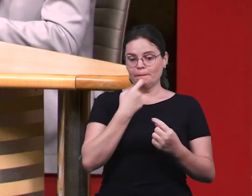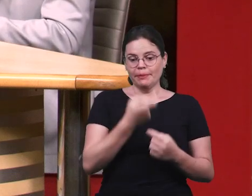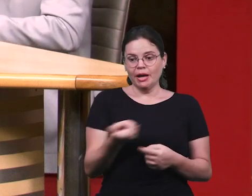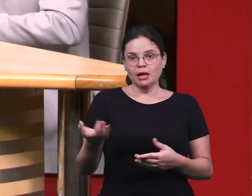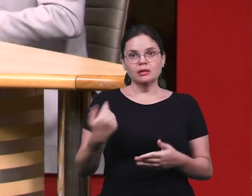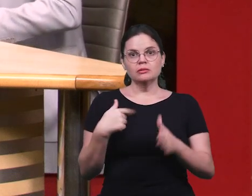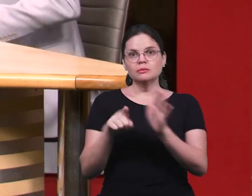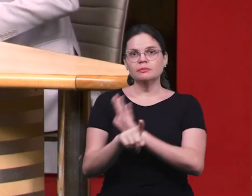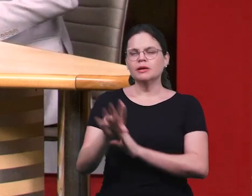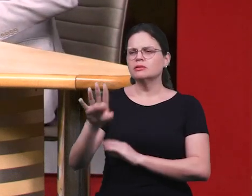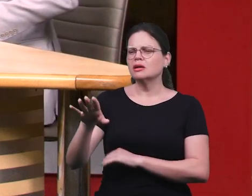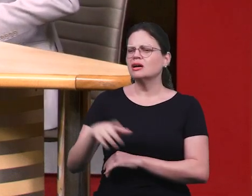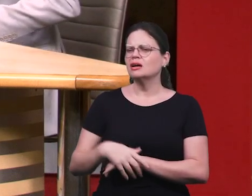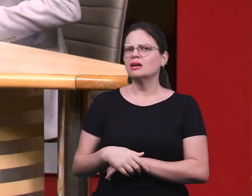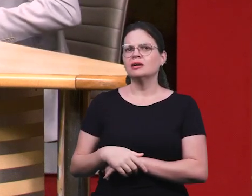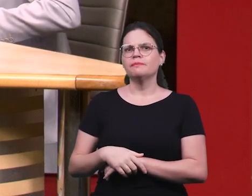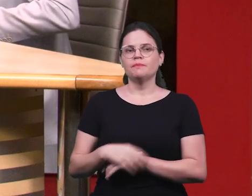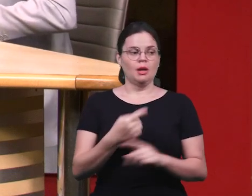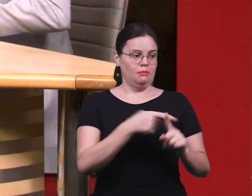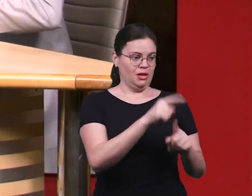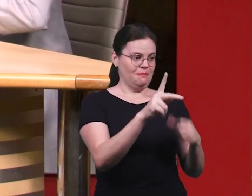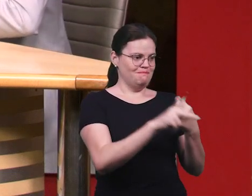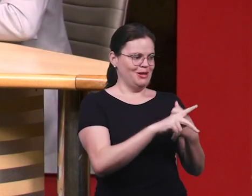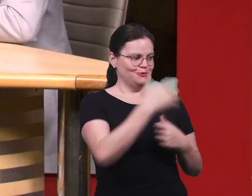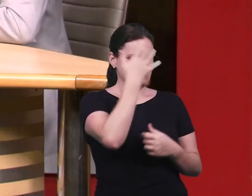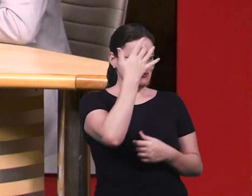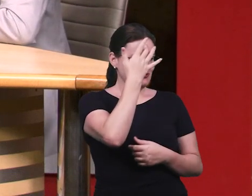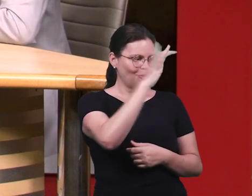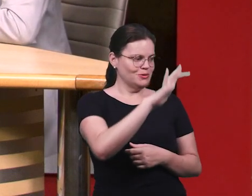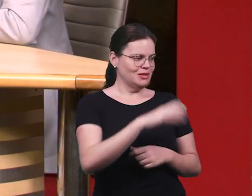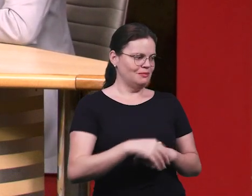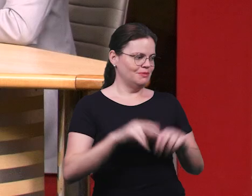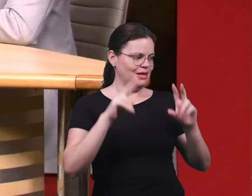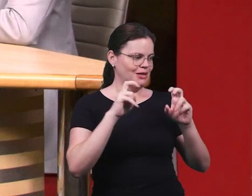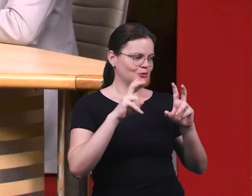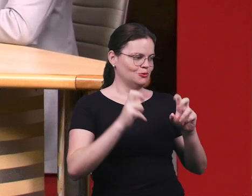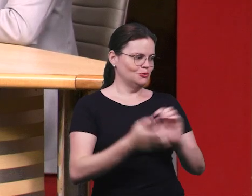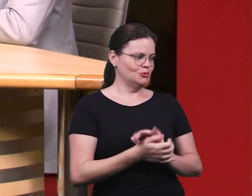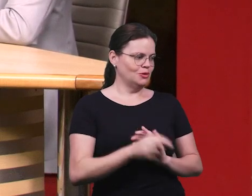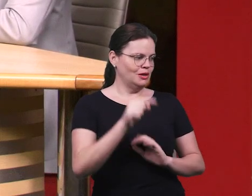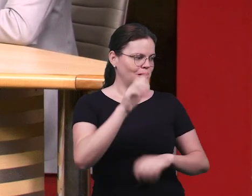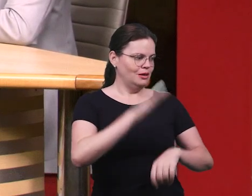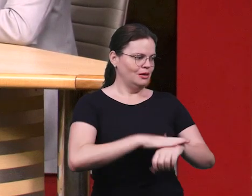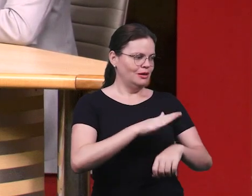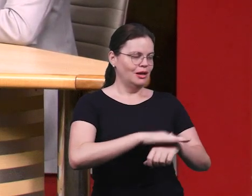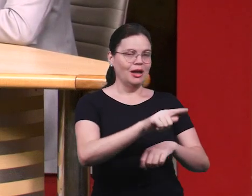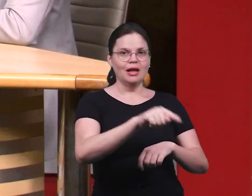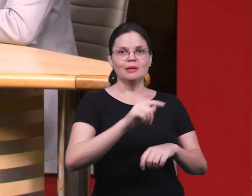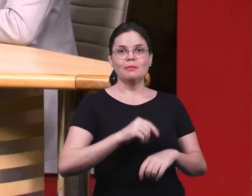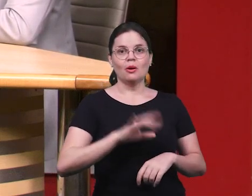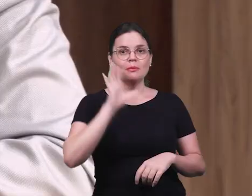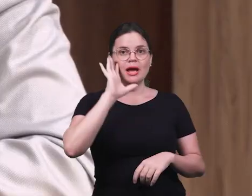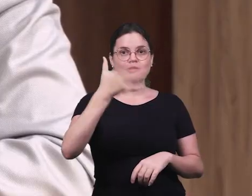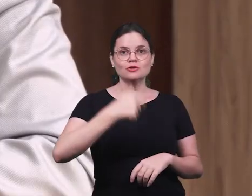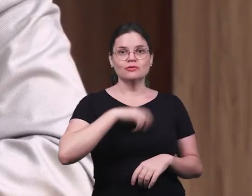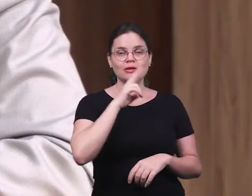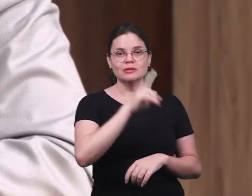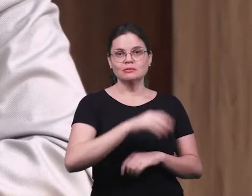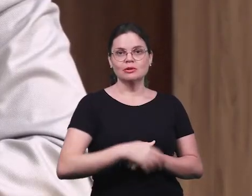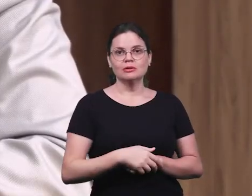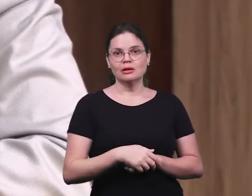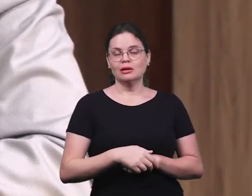constado. Consultar, Senhor, porque ele não sabia a resposta. Ele arriscou. Tem muita gente arriscando, É verdade.